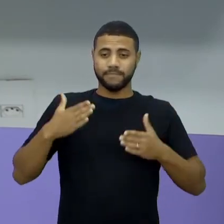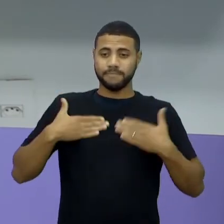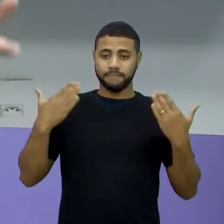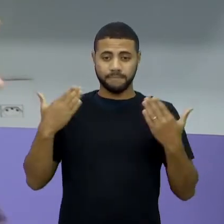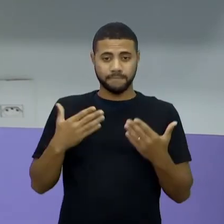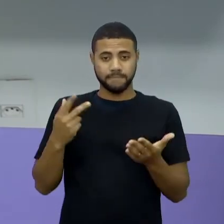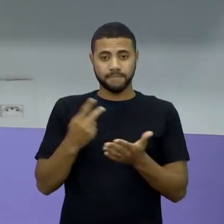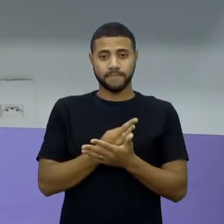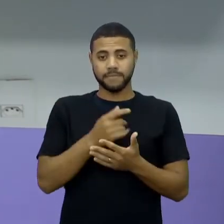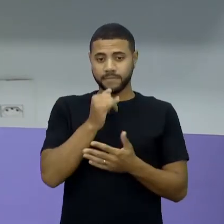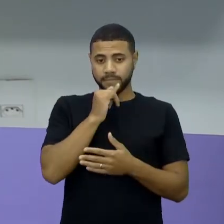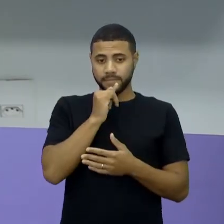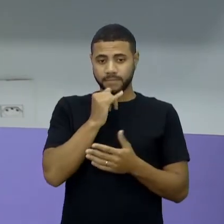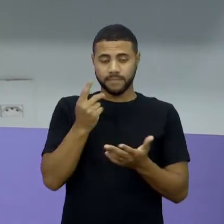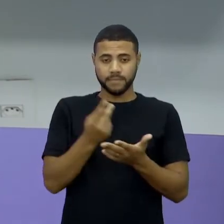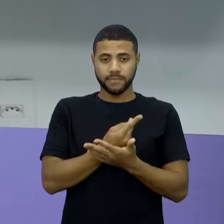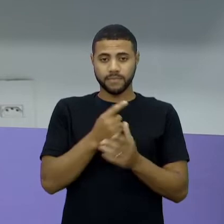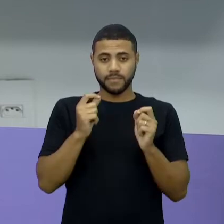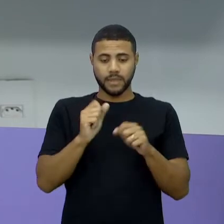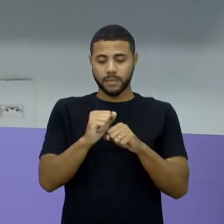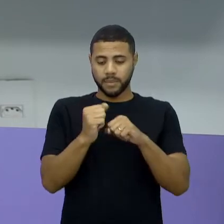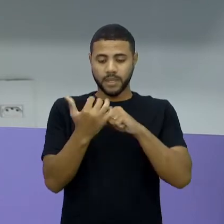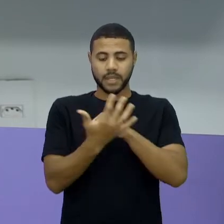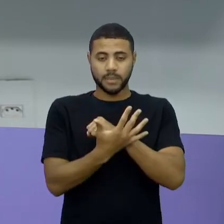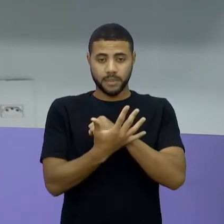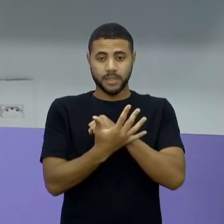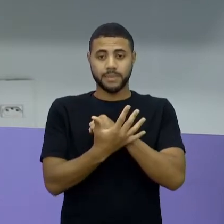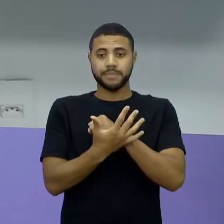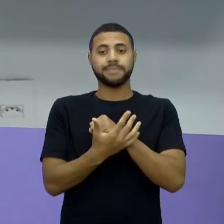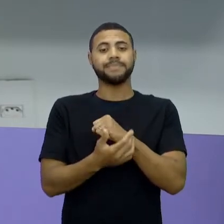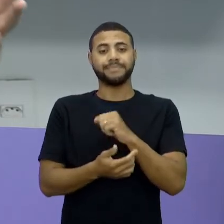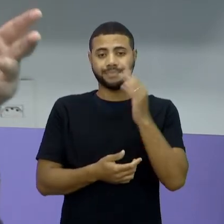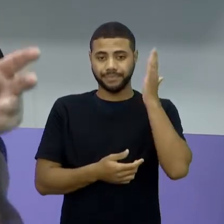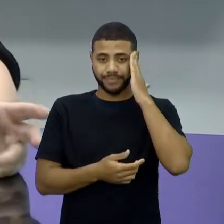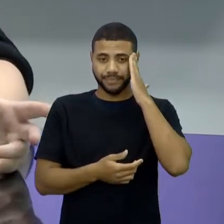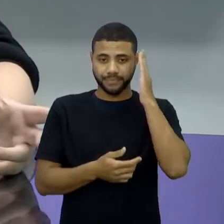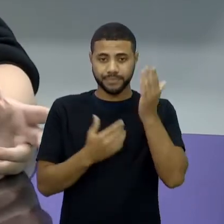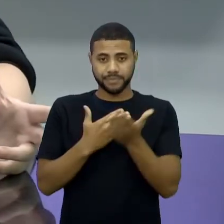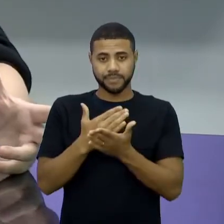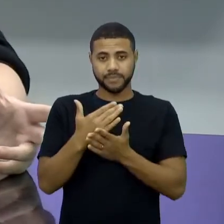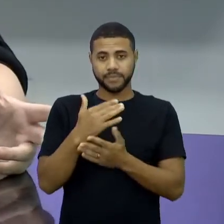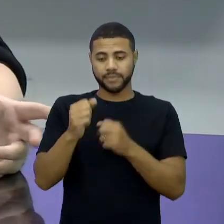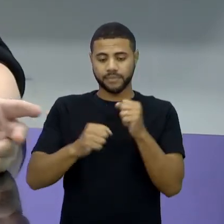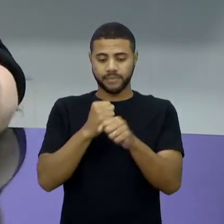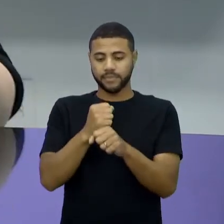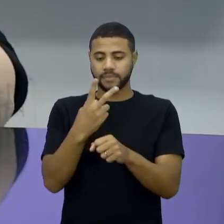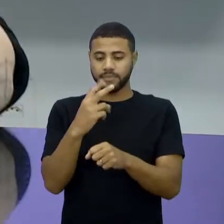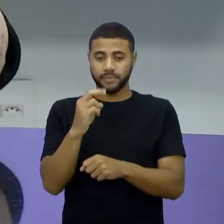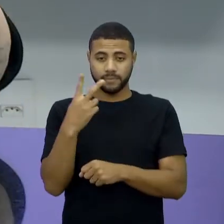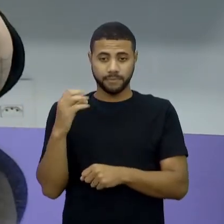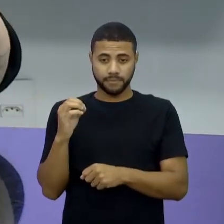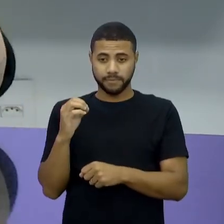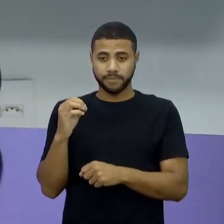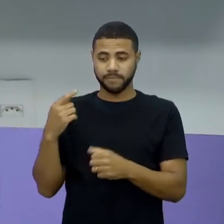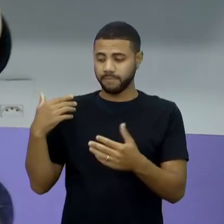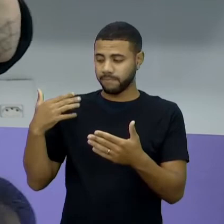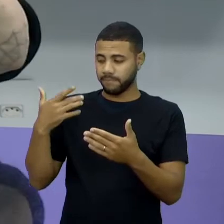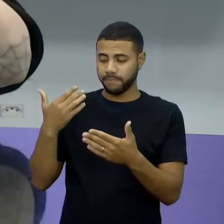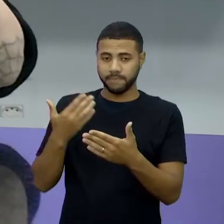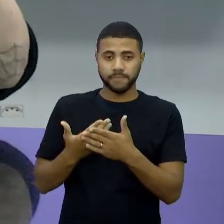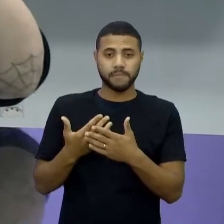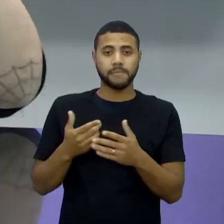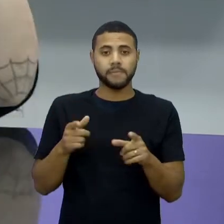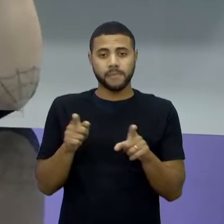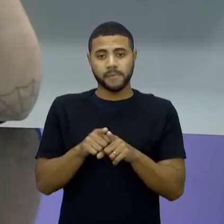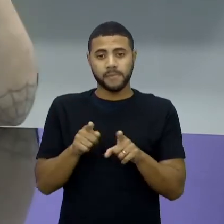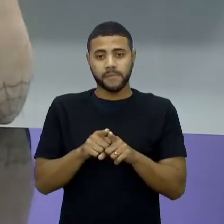pisar, como é o caso, por exemplo, da pandemia de Covid-19, que chega lá no começo de 2020 e nos pega de assalto, nos